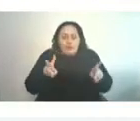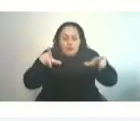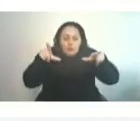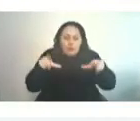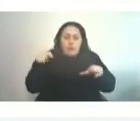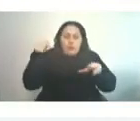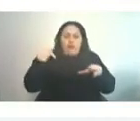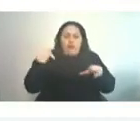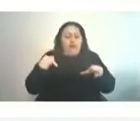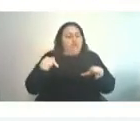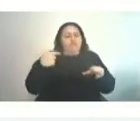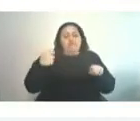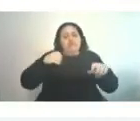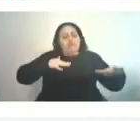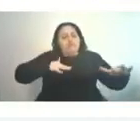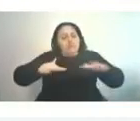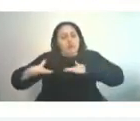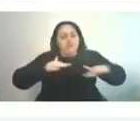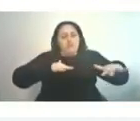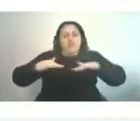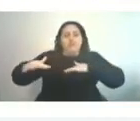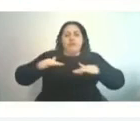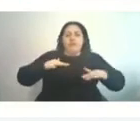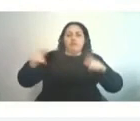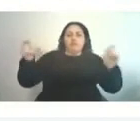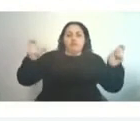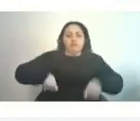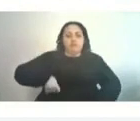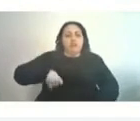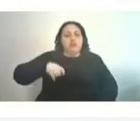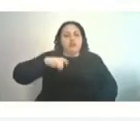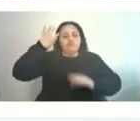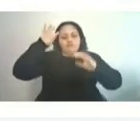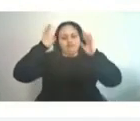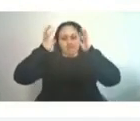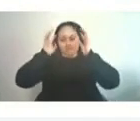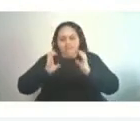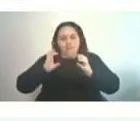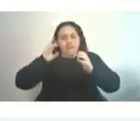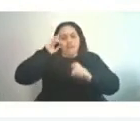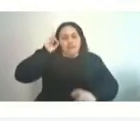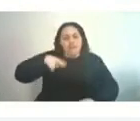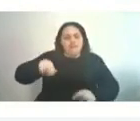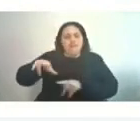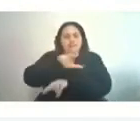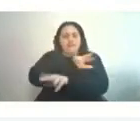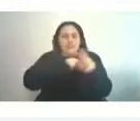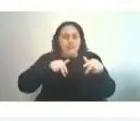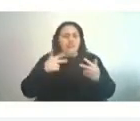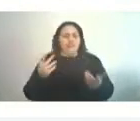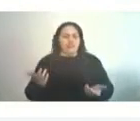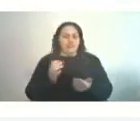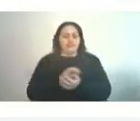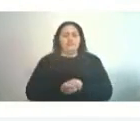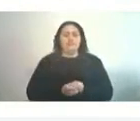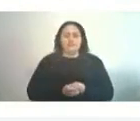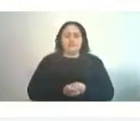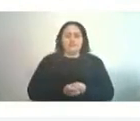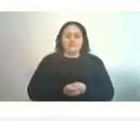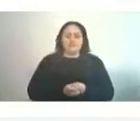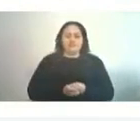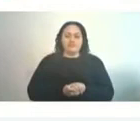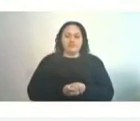o movimento e a possibilidade de novas racionalidades. Acho que até na área da saúde vocês têm